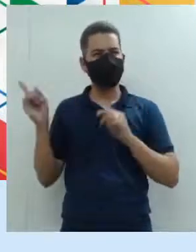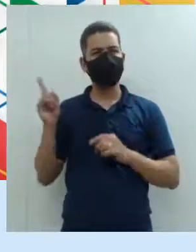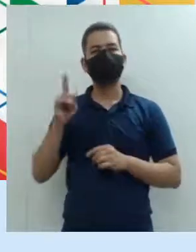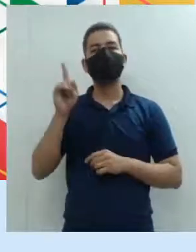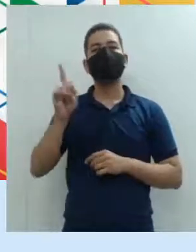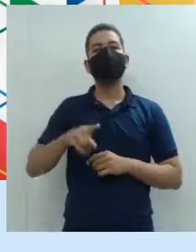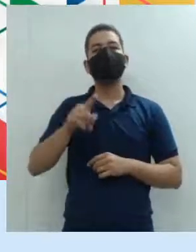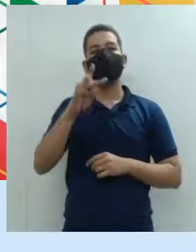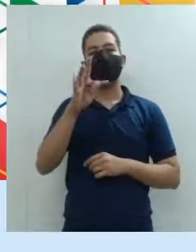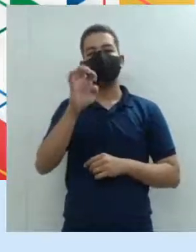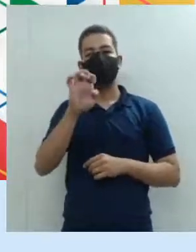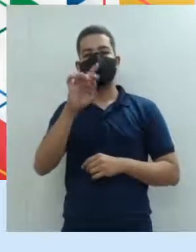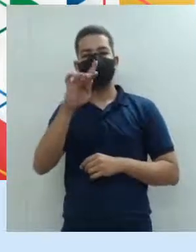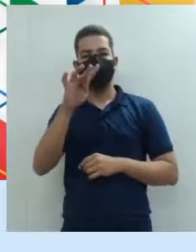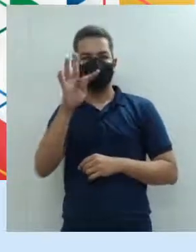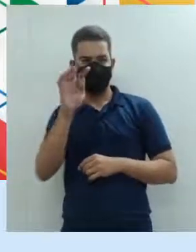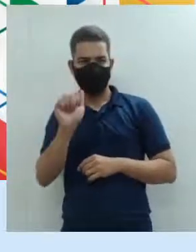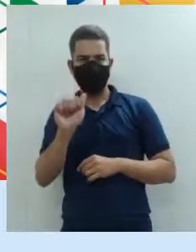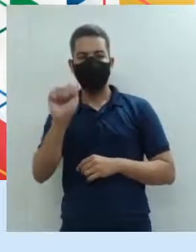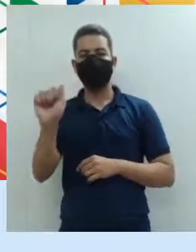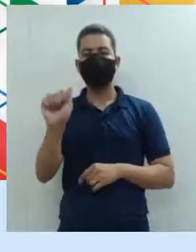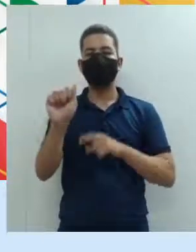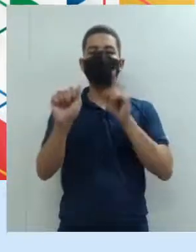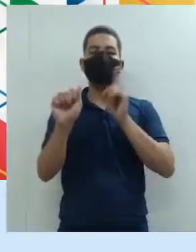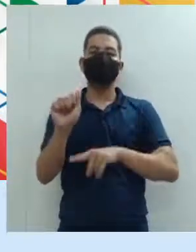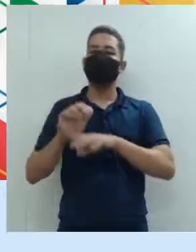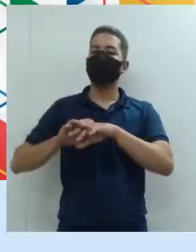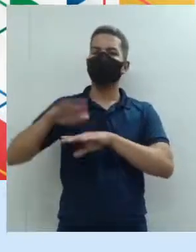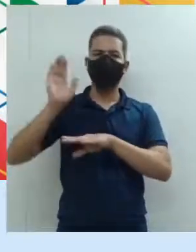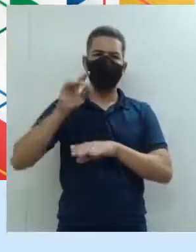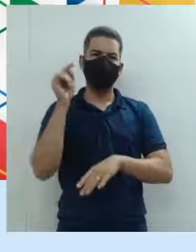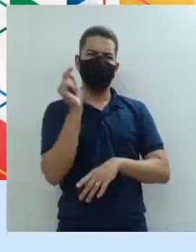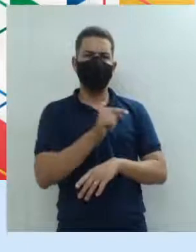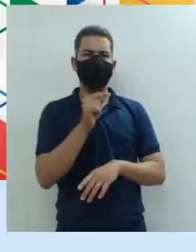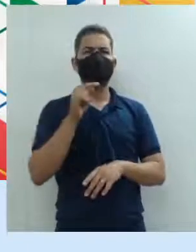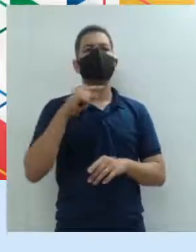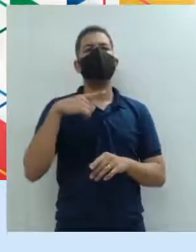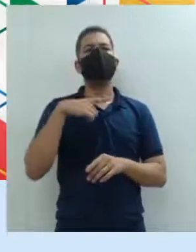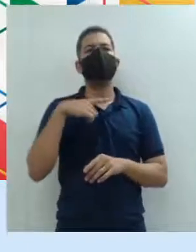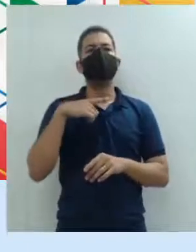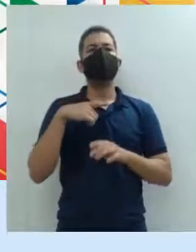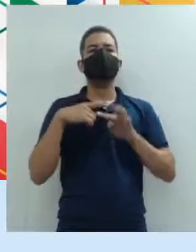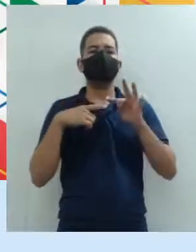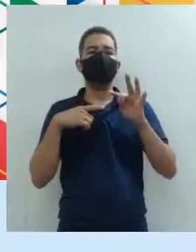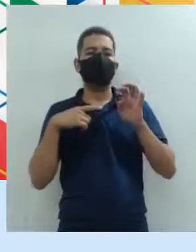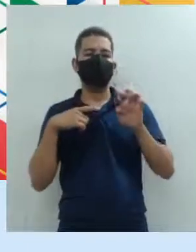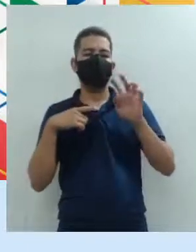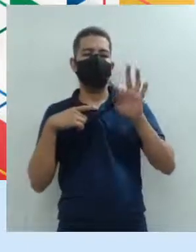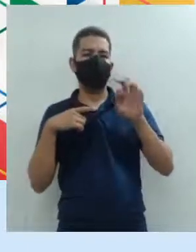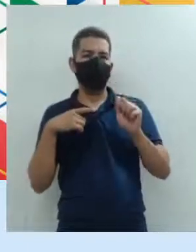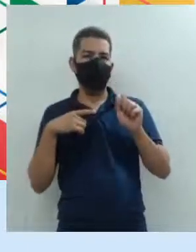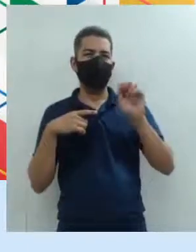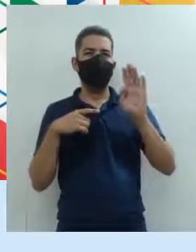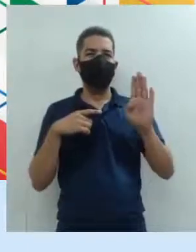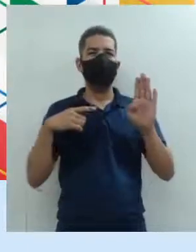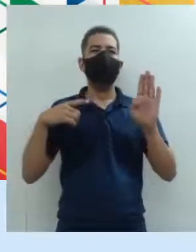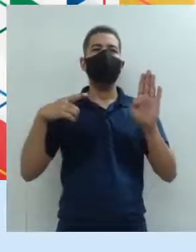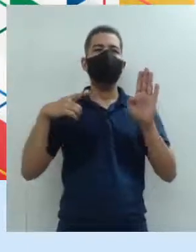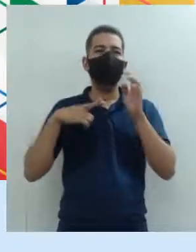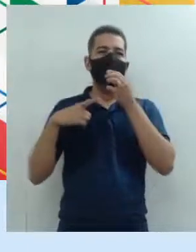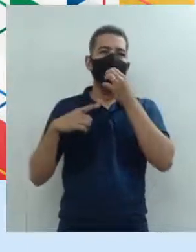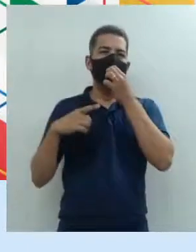seria a temperatura do corpo A, ela é maior que a temperatura do corpo B, justamente por conta da agitação aí